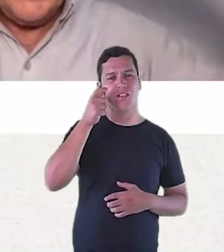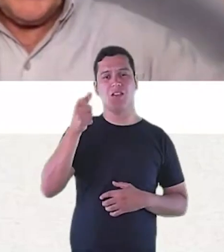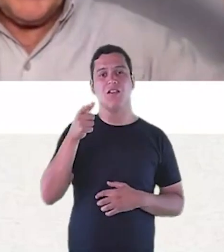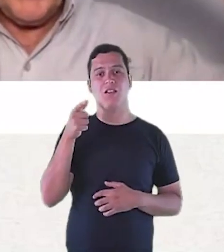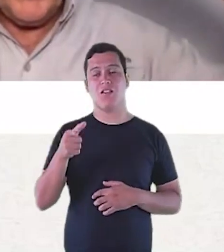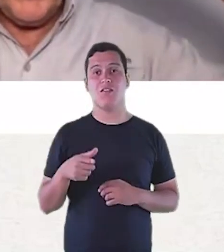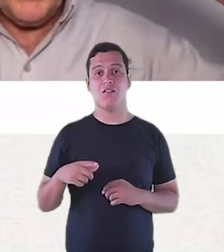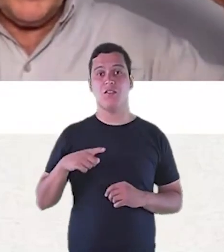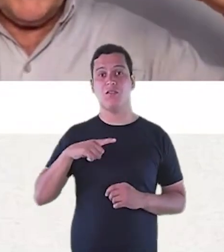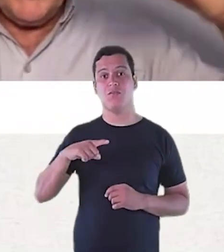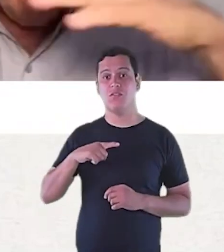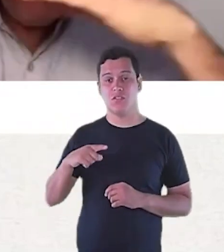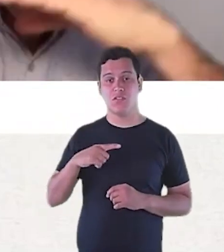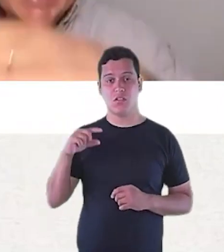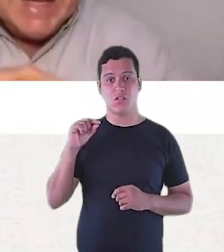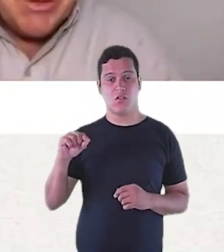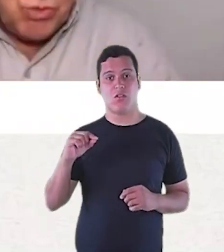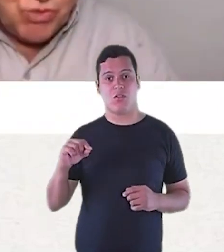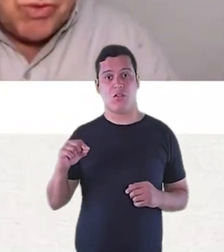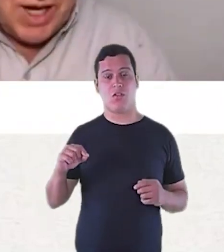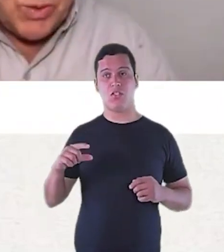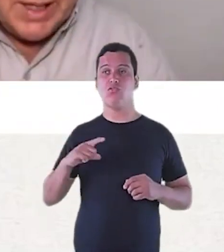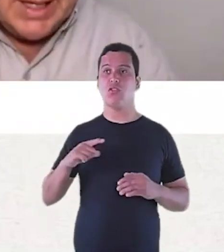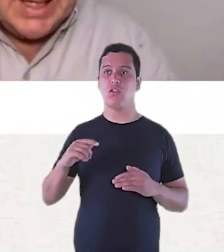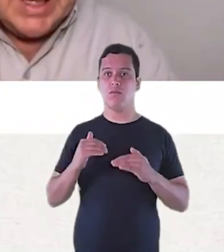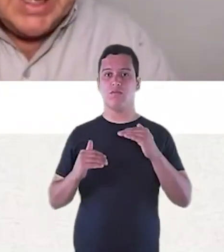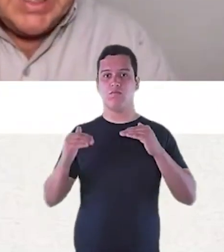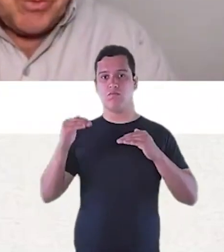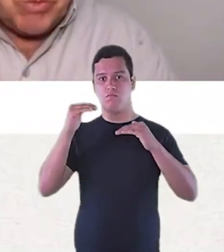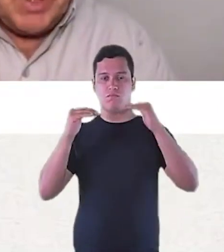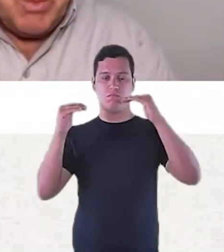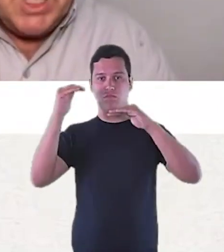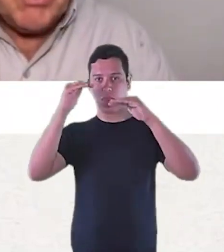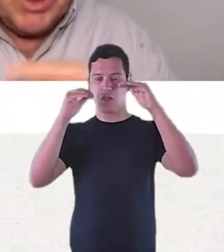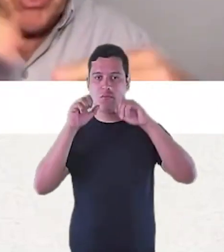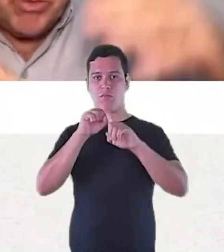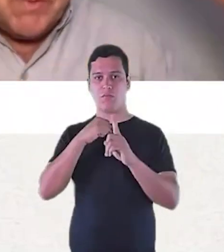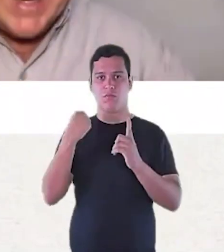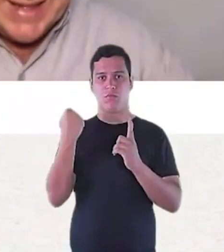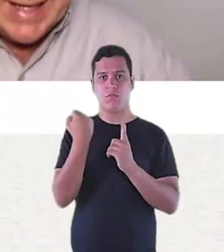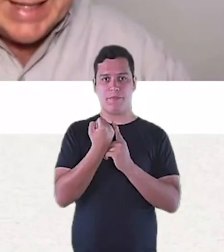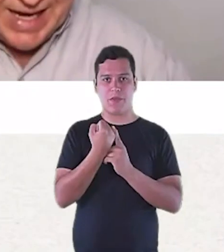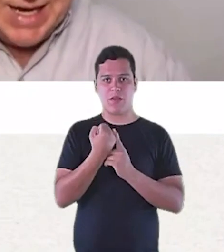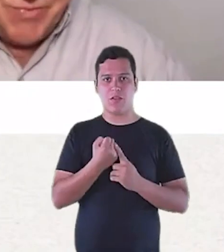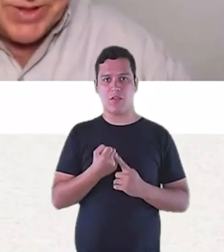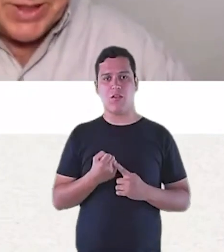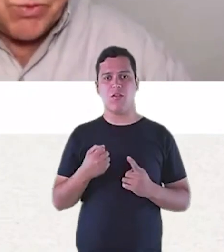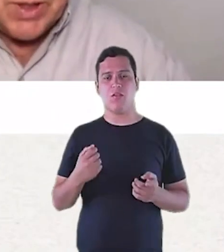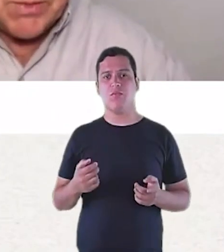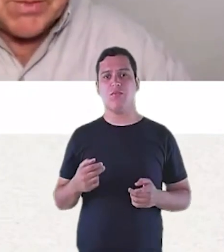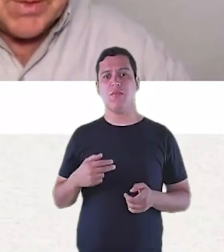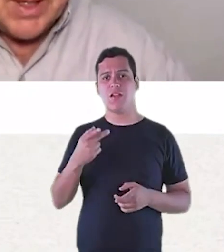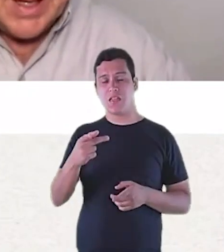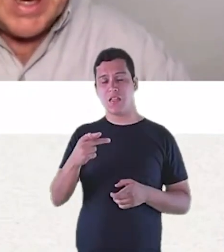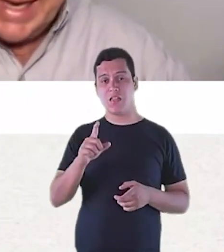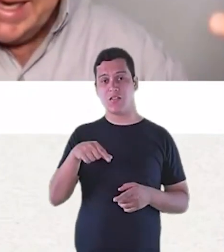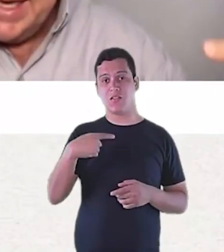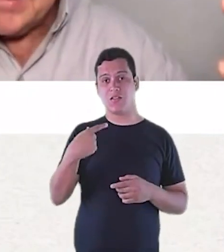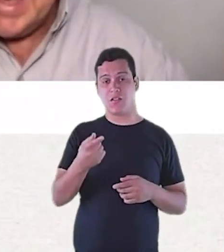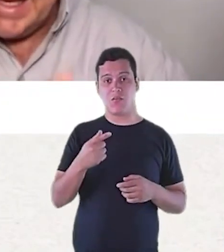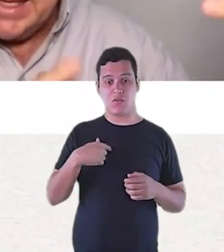assim, existia uma hierarquia social, né? Social mesmo, inclusive herdada da África às